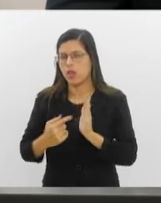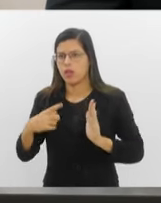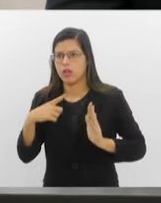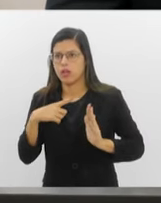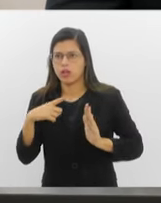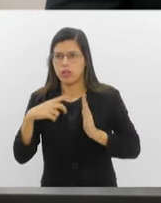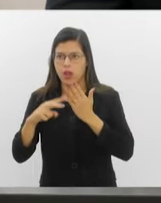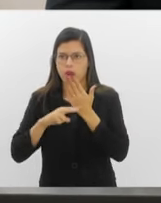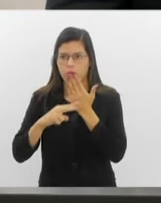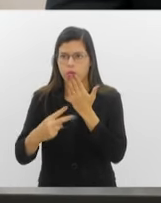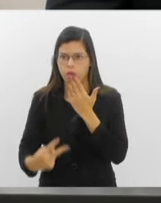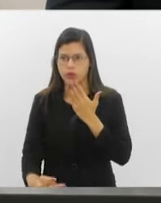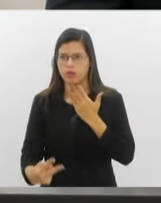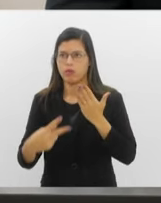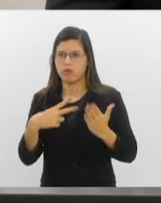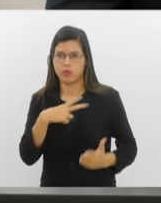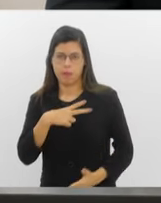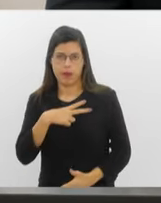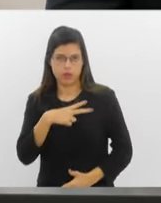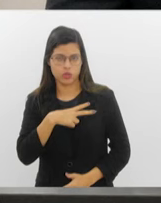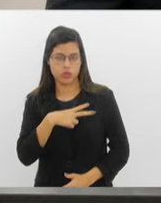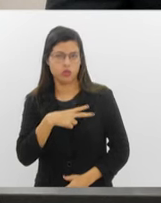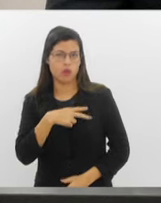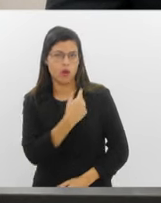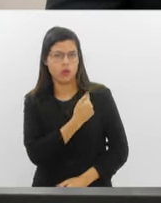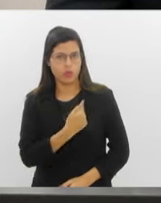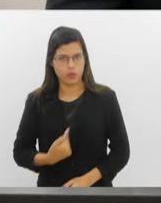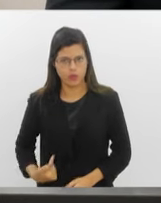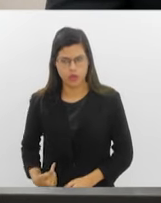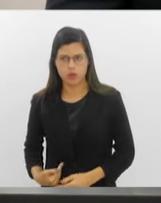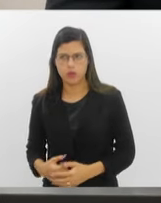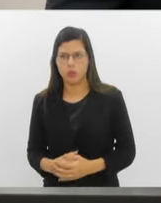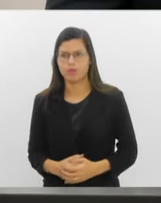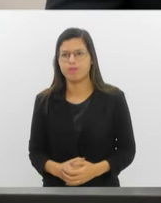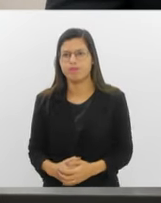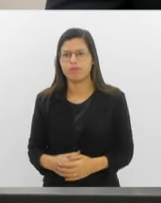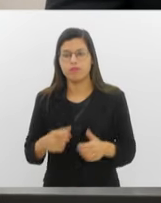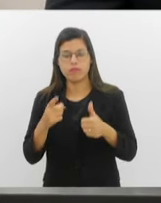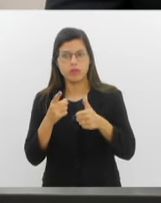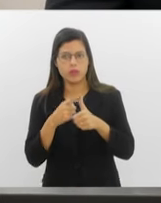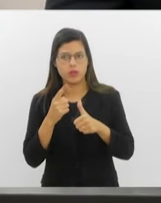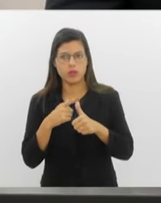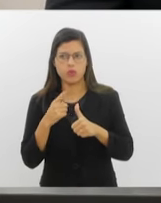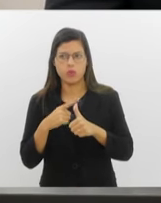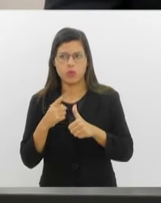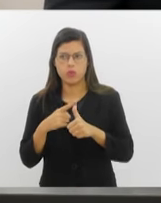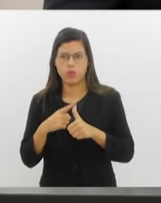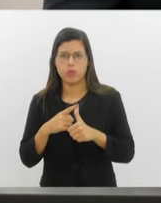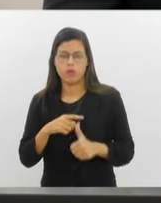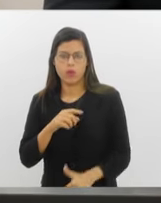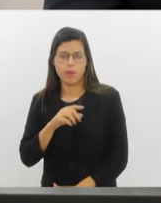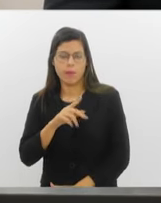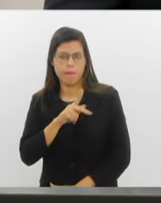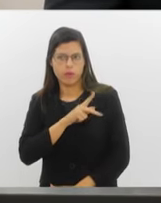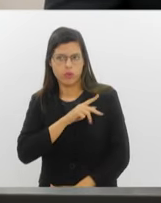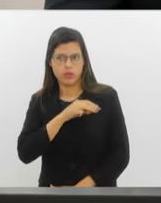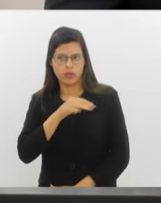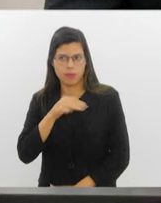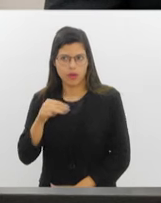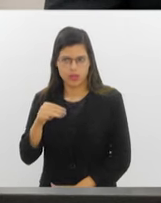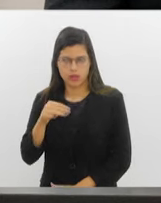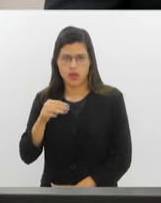do governador, que é o que sustenta o voto da deputada Élica. 1. Que fixem o altero efetivo da Polícia Militar e Corpo de Bombeiros. Não é o